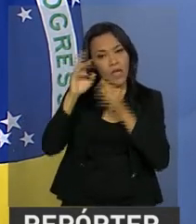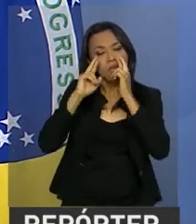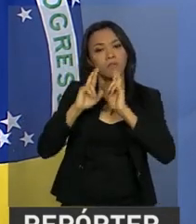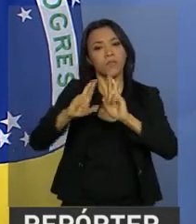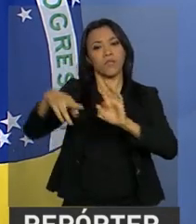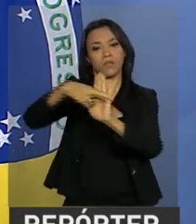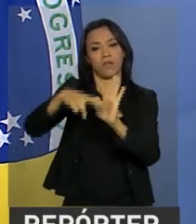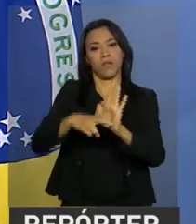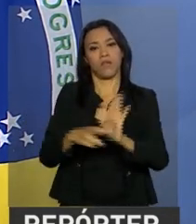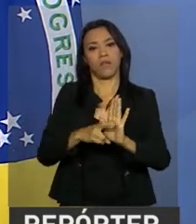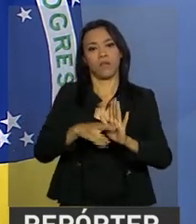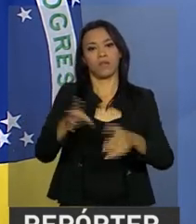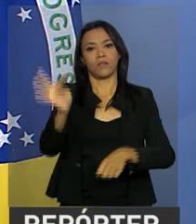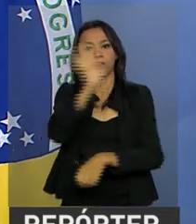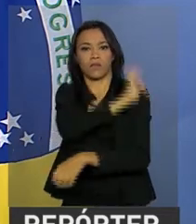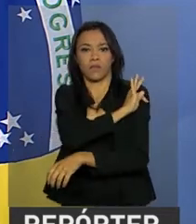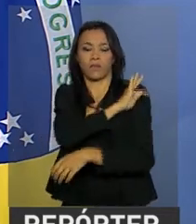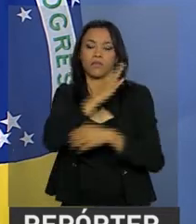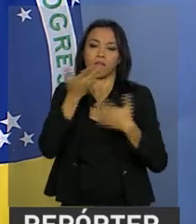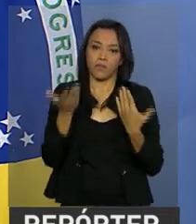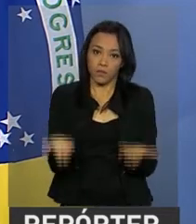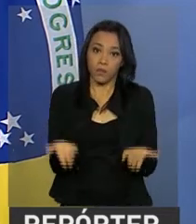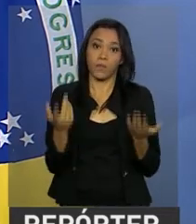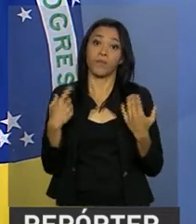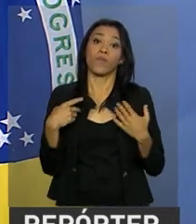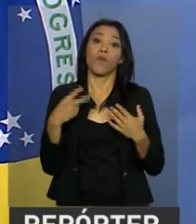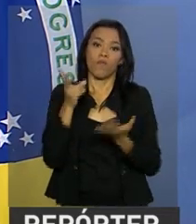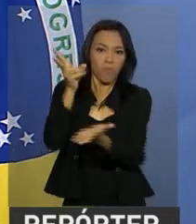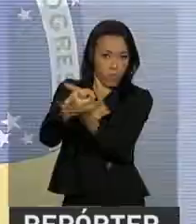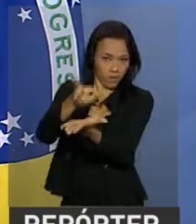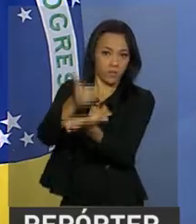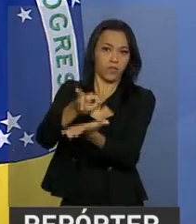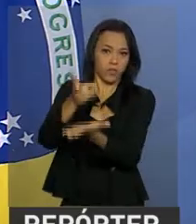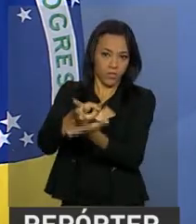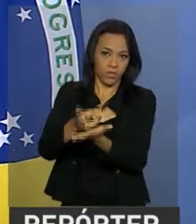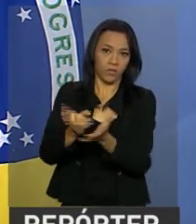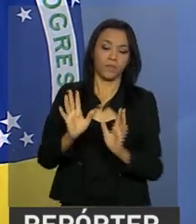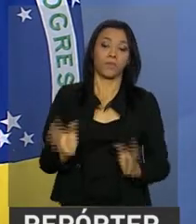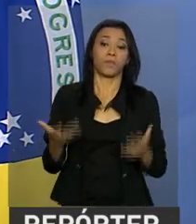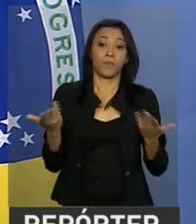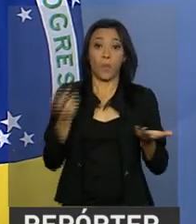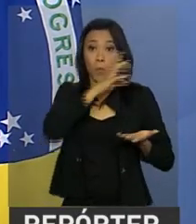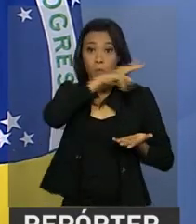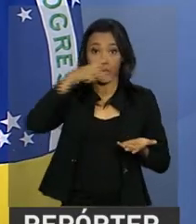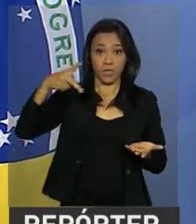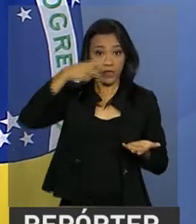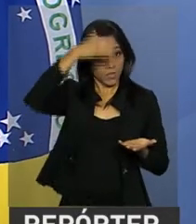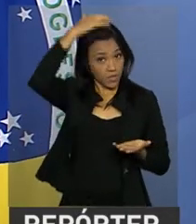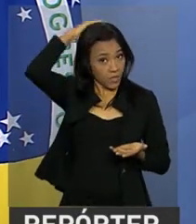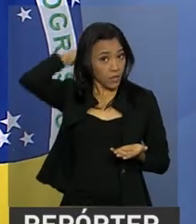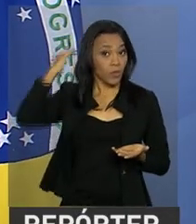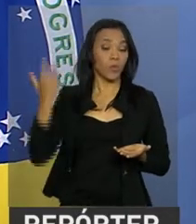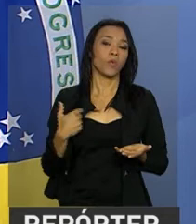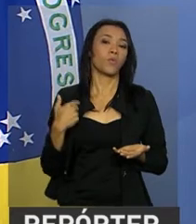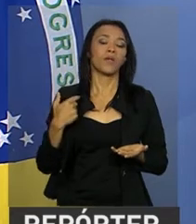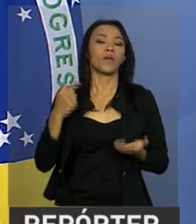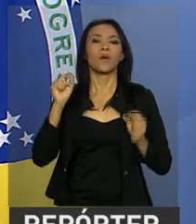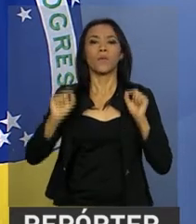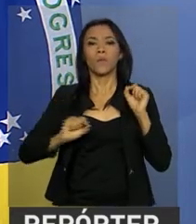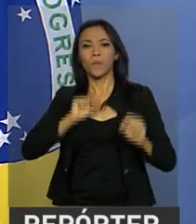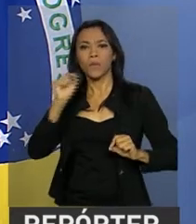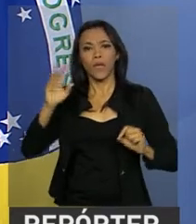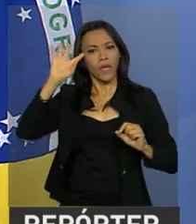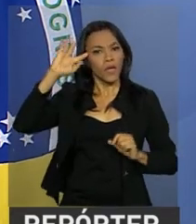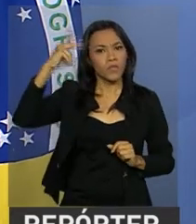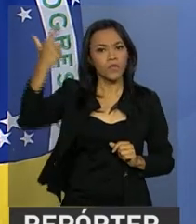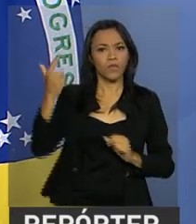técnicos, os quais, reitere-se, foram mantidos. O presidente da República buscou arbitrar